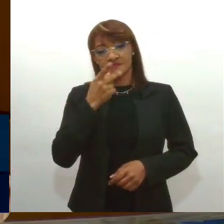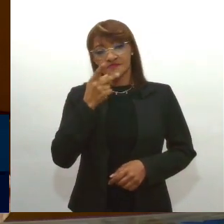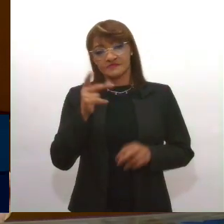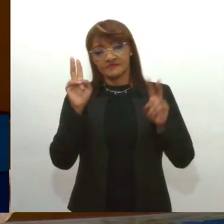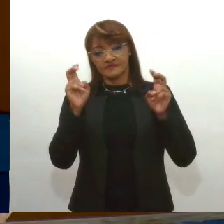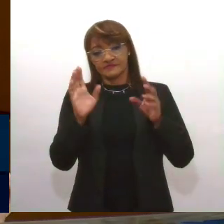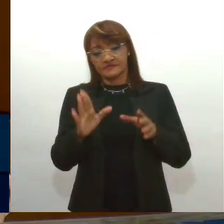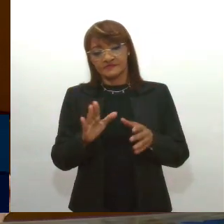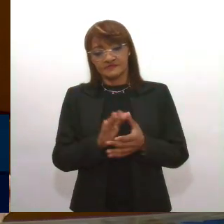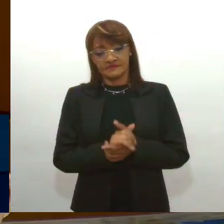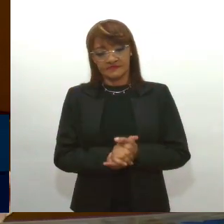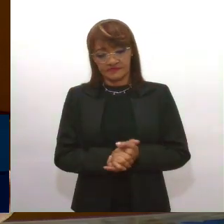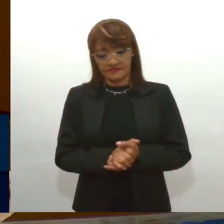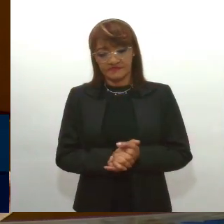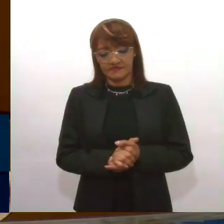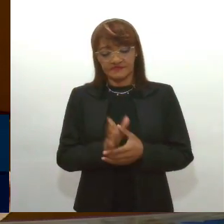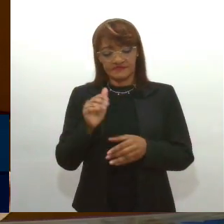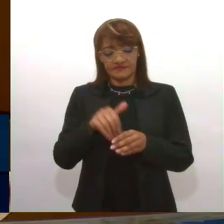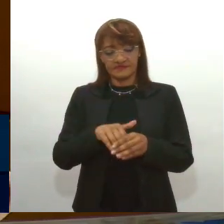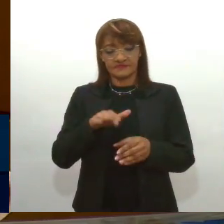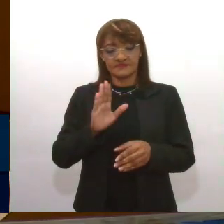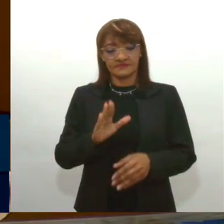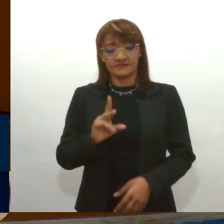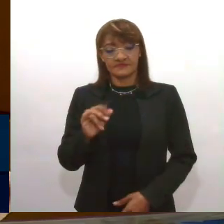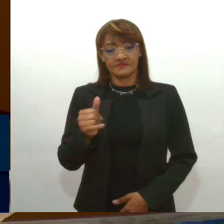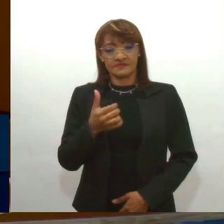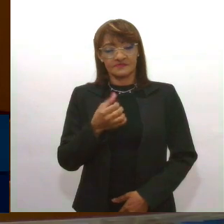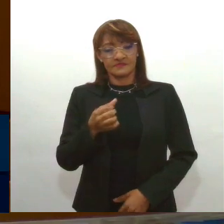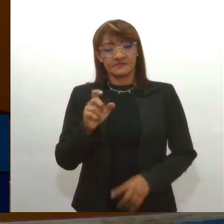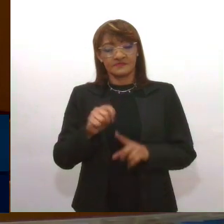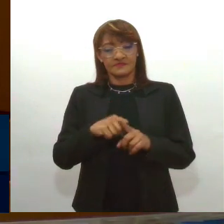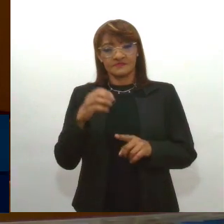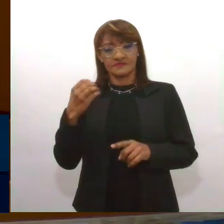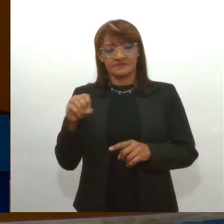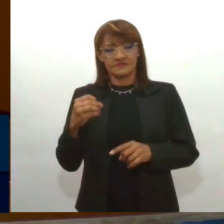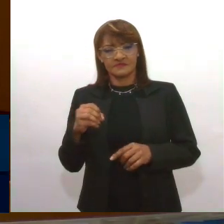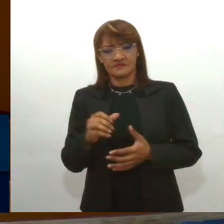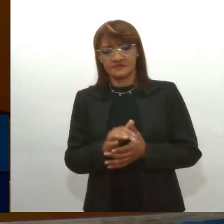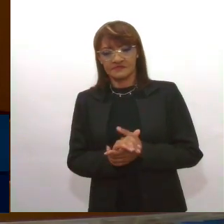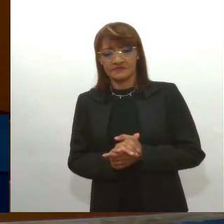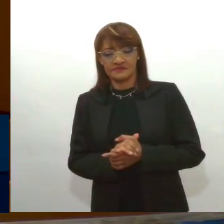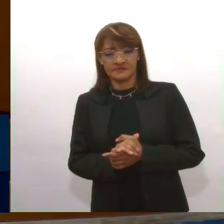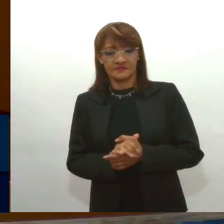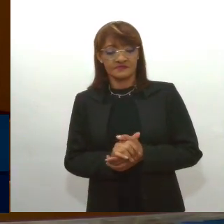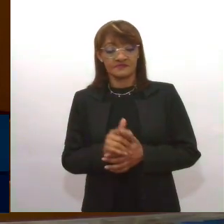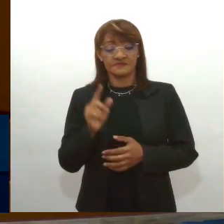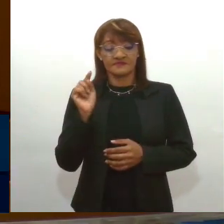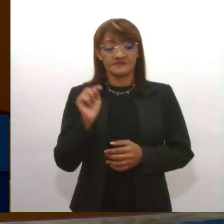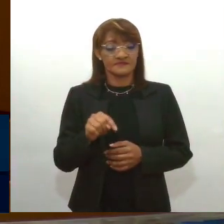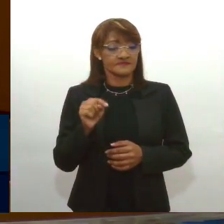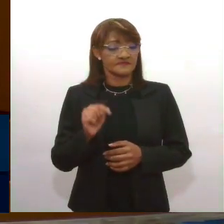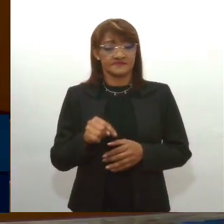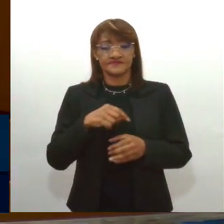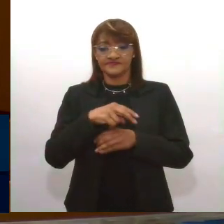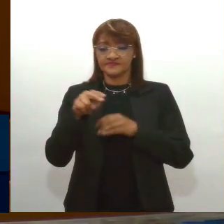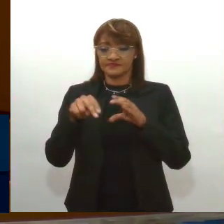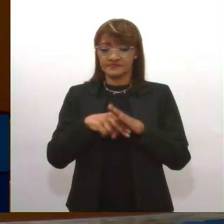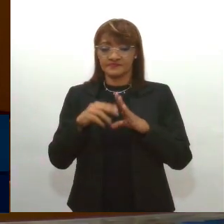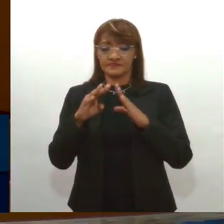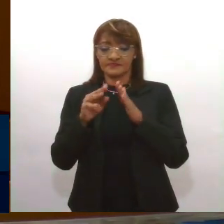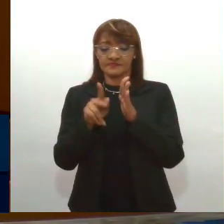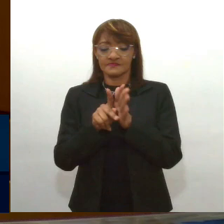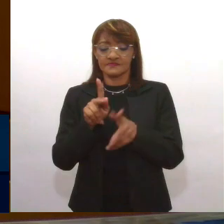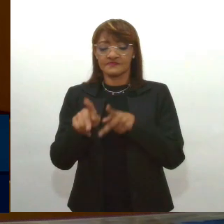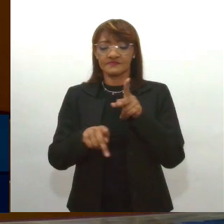passou no dia 6 de outubro falar aqui da casa do Povo Sergipano da Tribuna da casa do Povo Sergipano enviar as